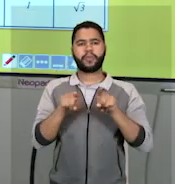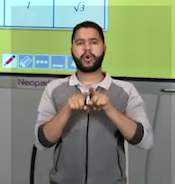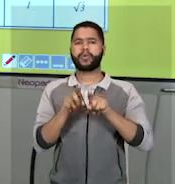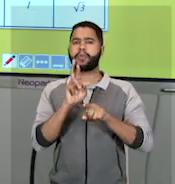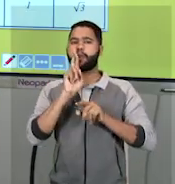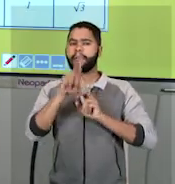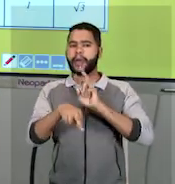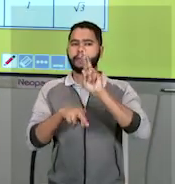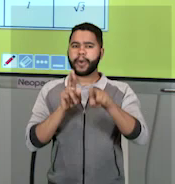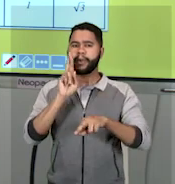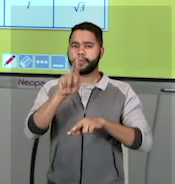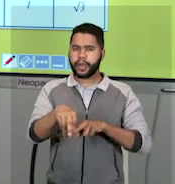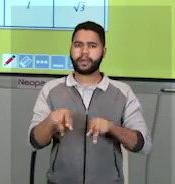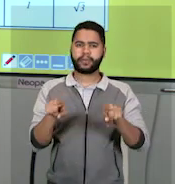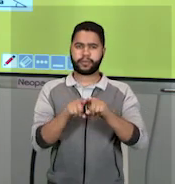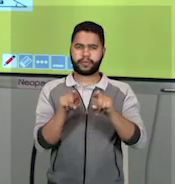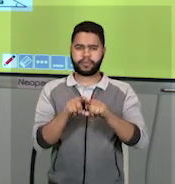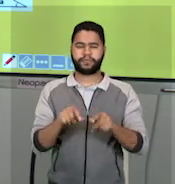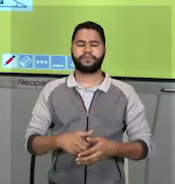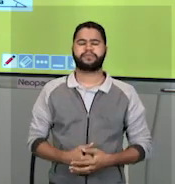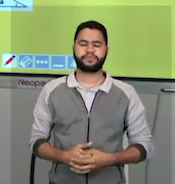nossos probleminhas.